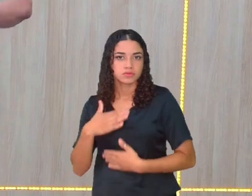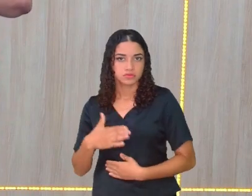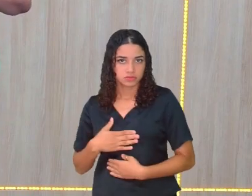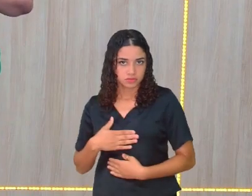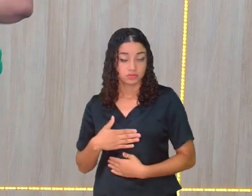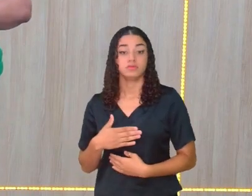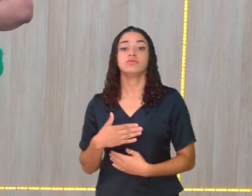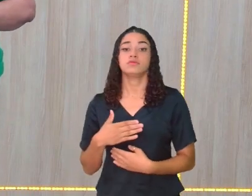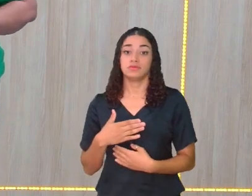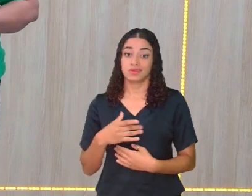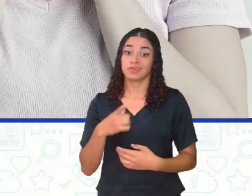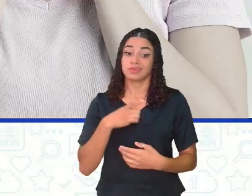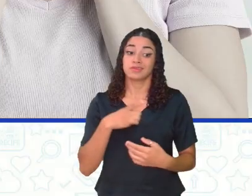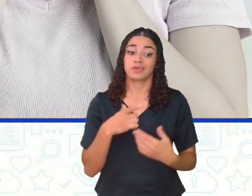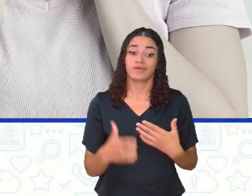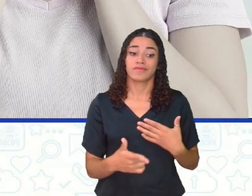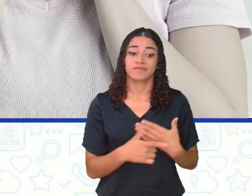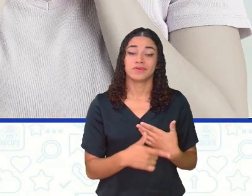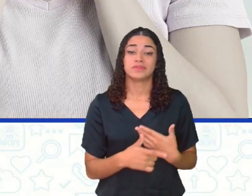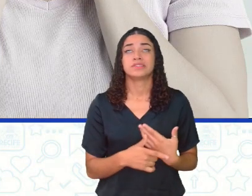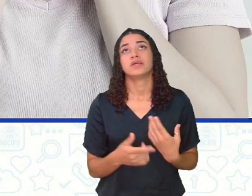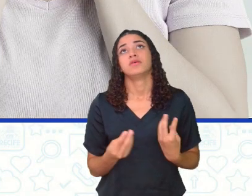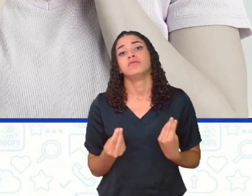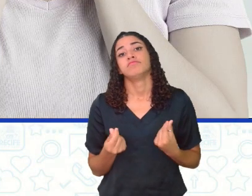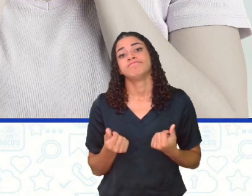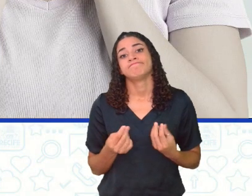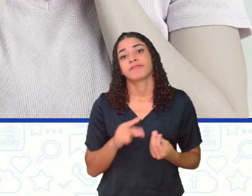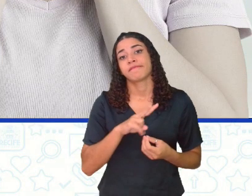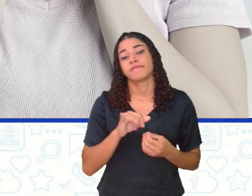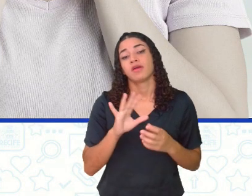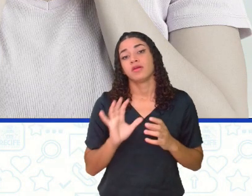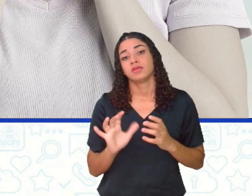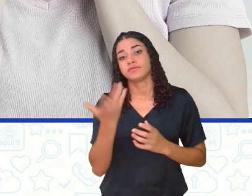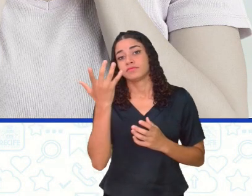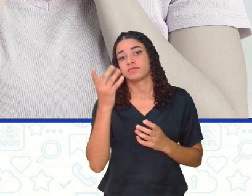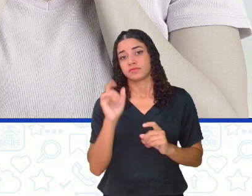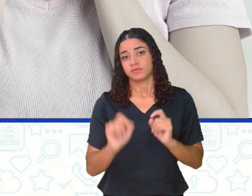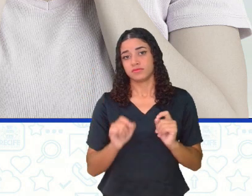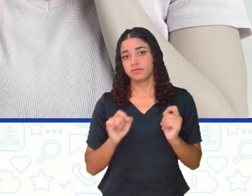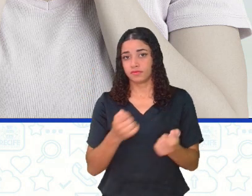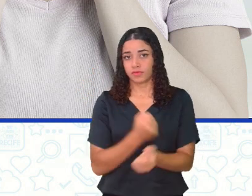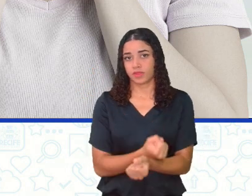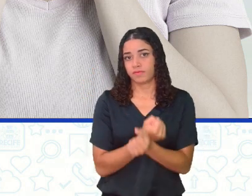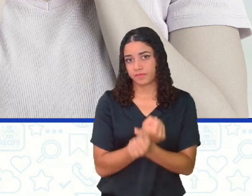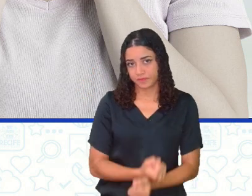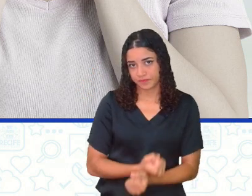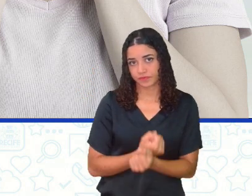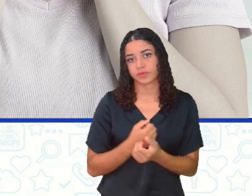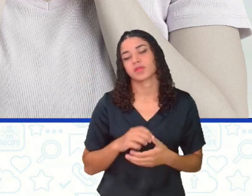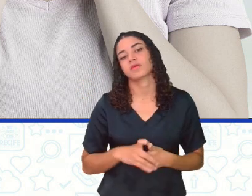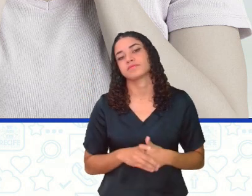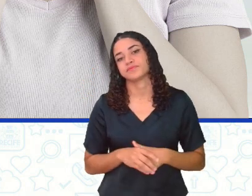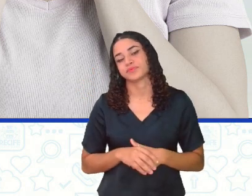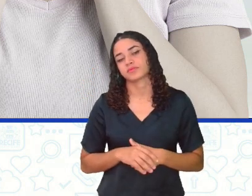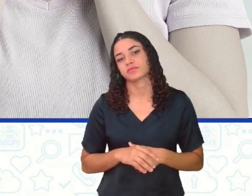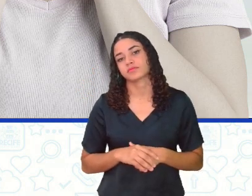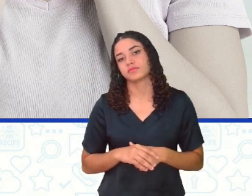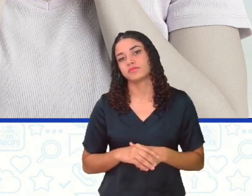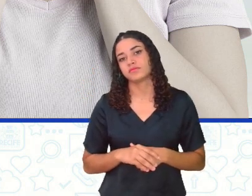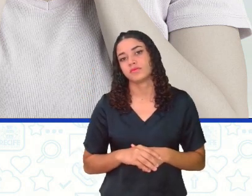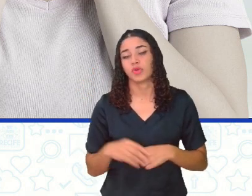até disfunção que vai ocasionar aí essa questão do peso. E ainda mais a questão